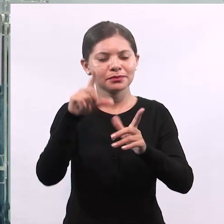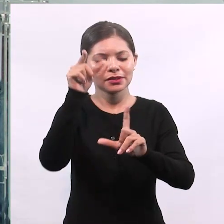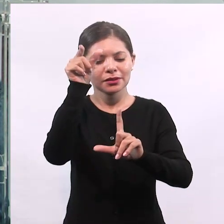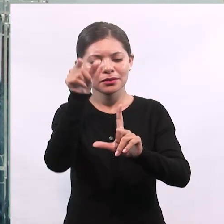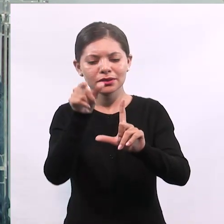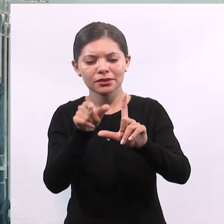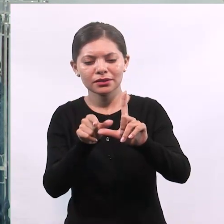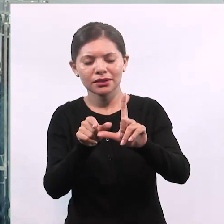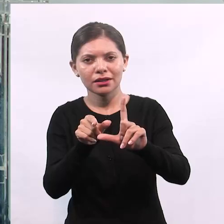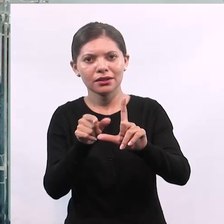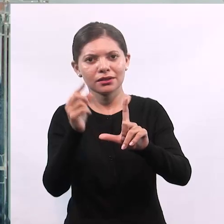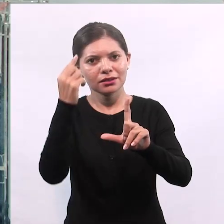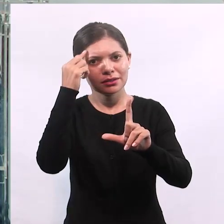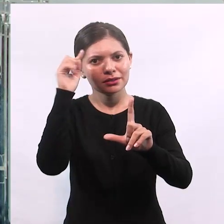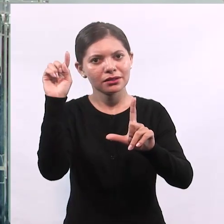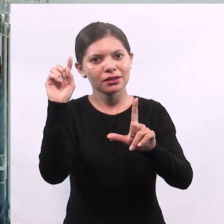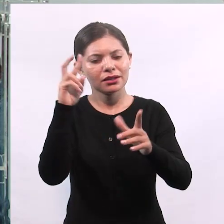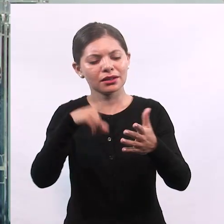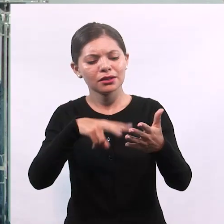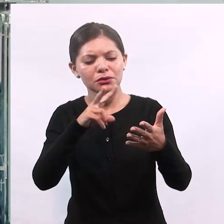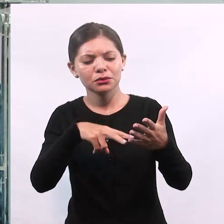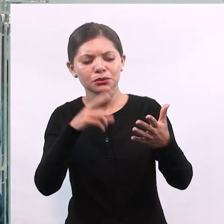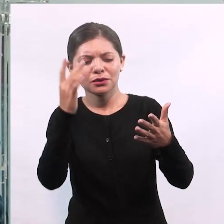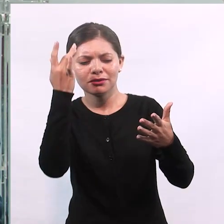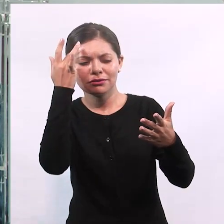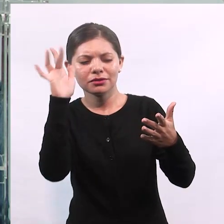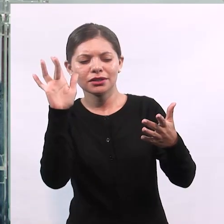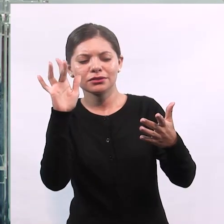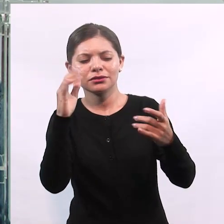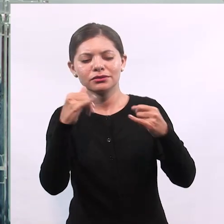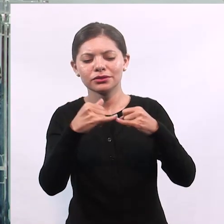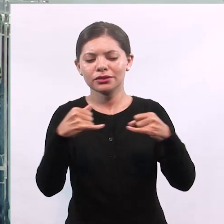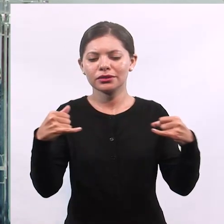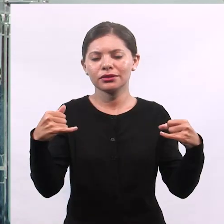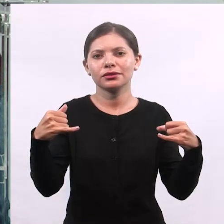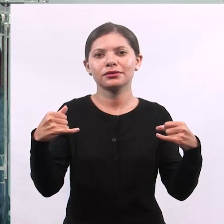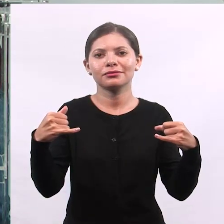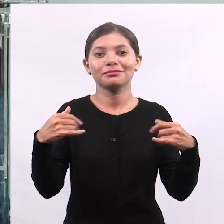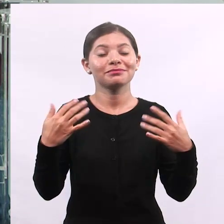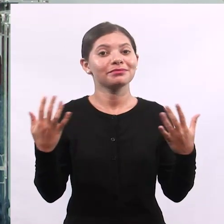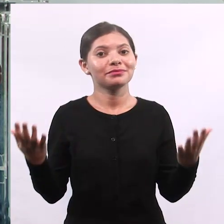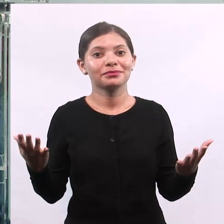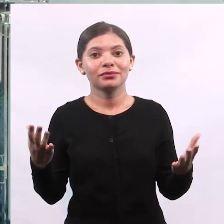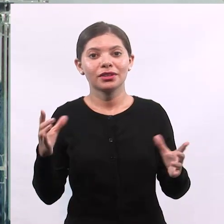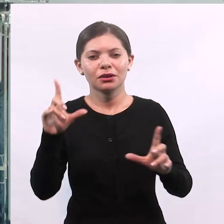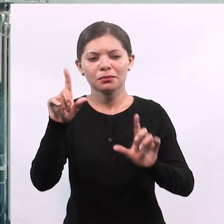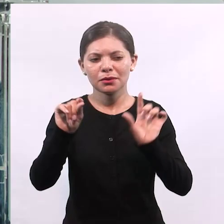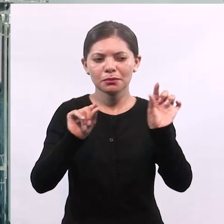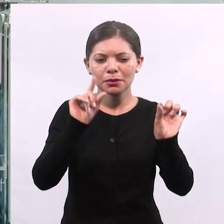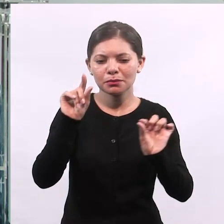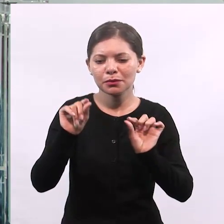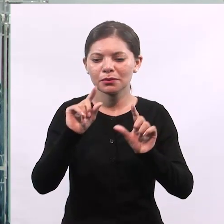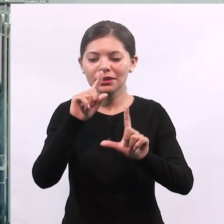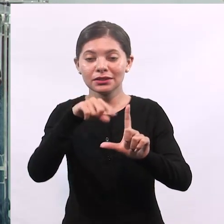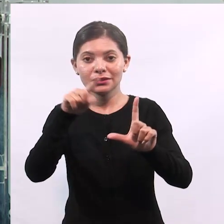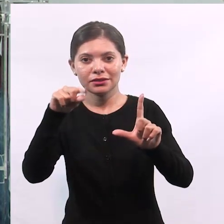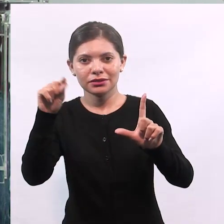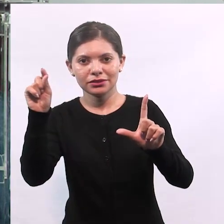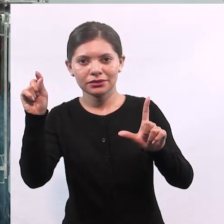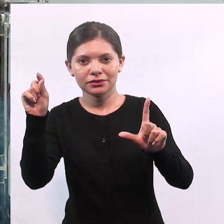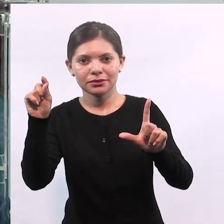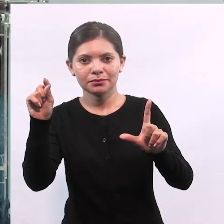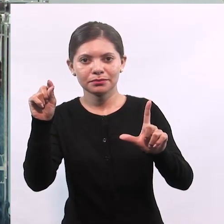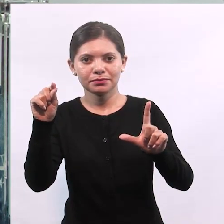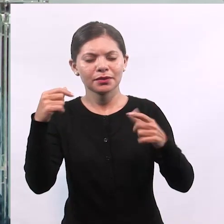tava representado em coluna mas o ideal Talvez para facilitar a leitura e mostrar a evolução seria o gráfico de linha Então essa escolha